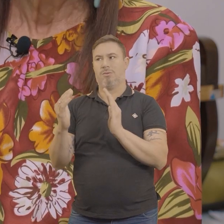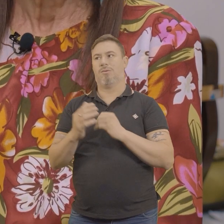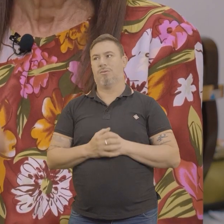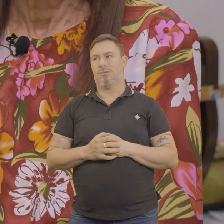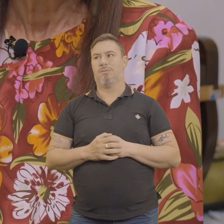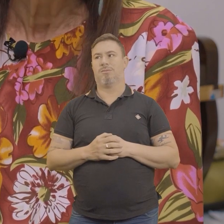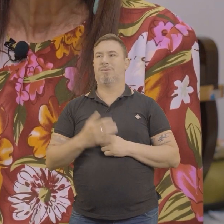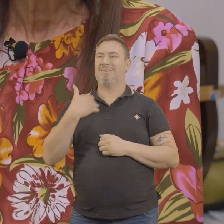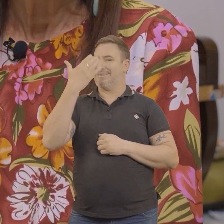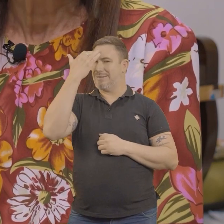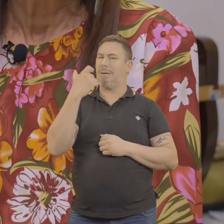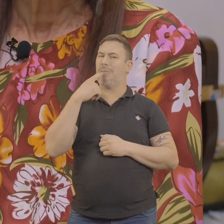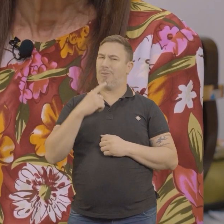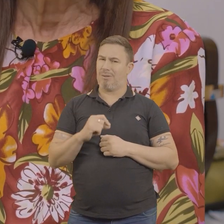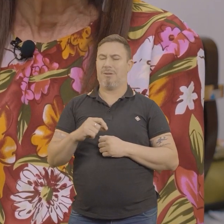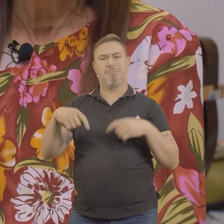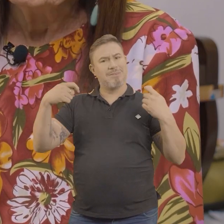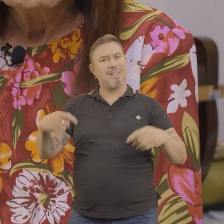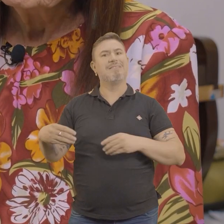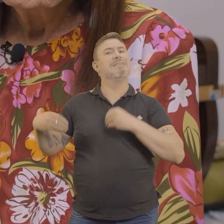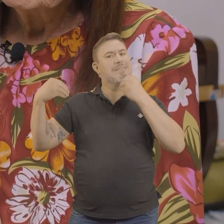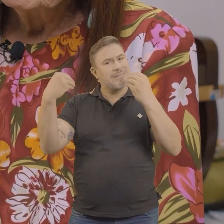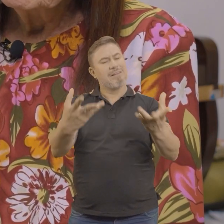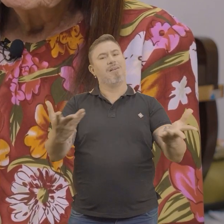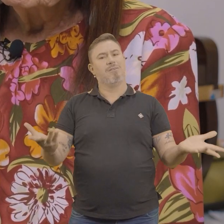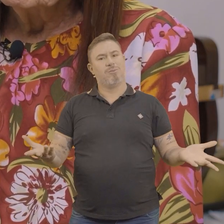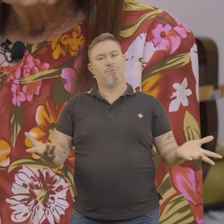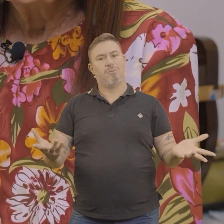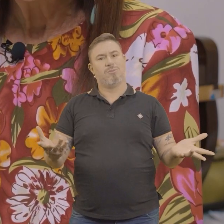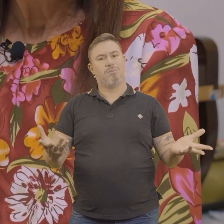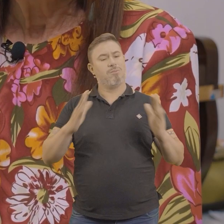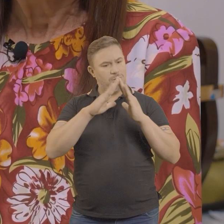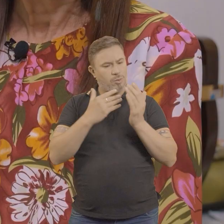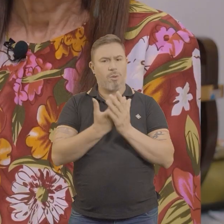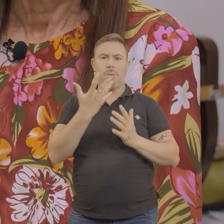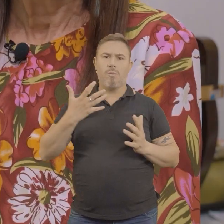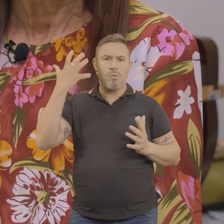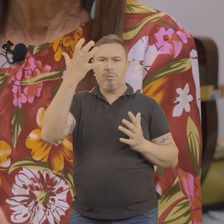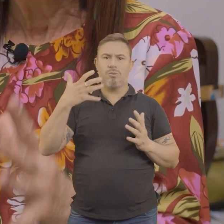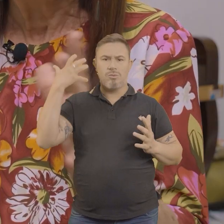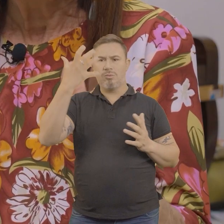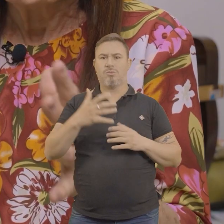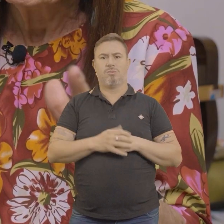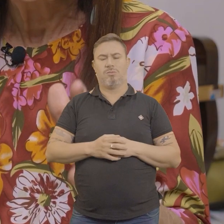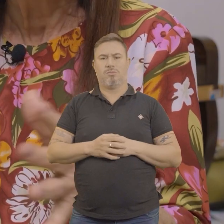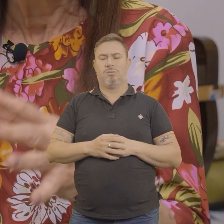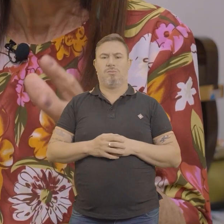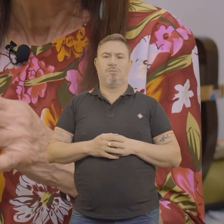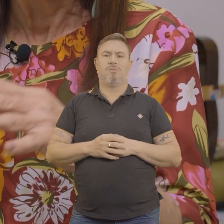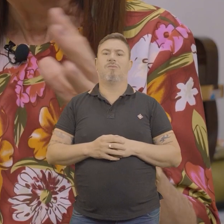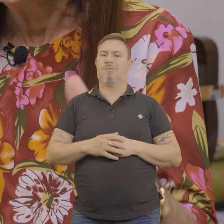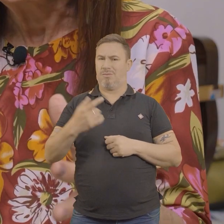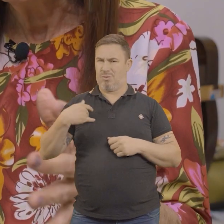para, sabe, ter dado uma casa para o conservatório. É uma coisa que não dá, sabe, não passa.